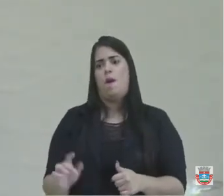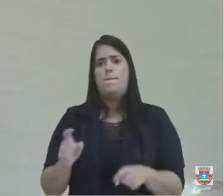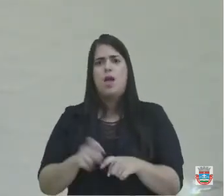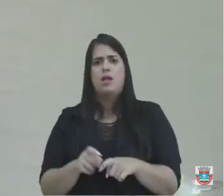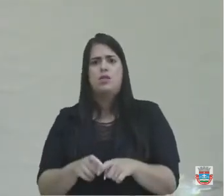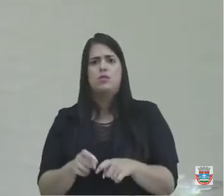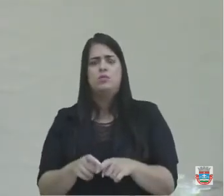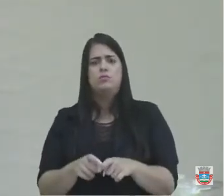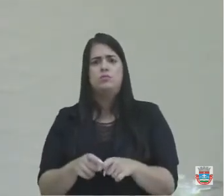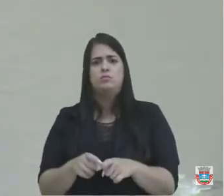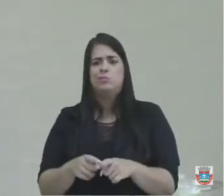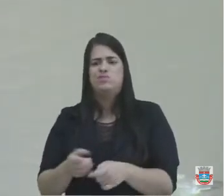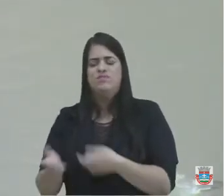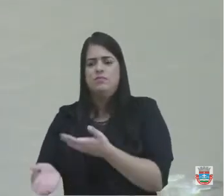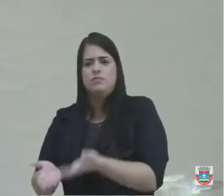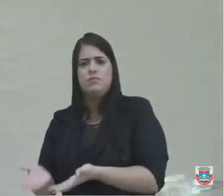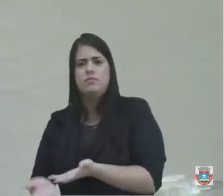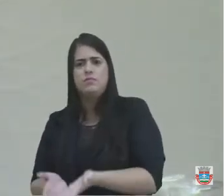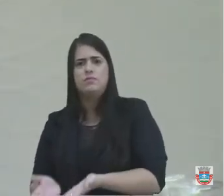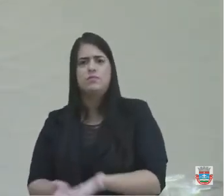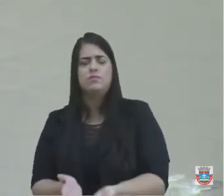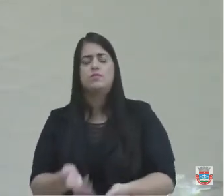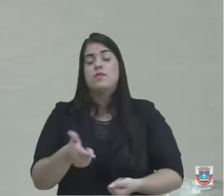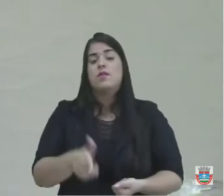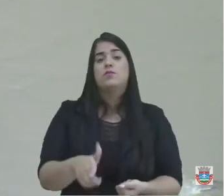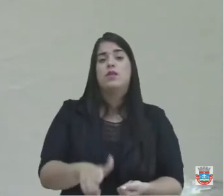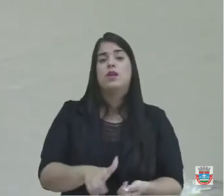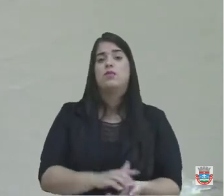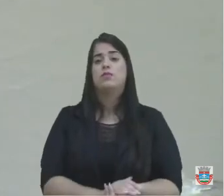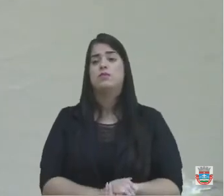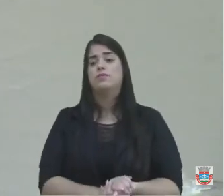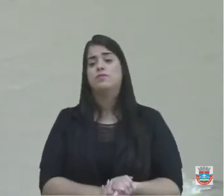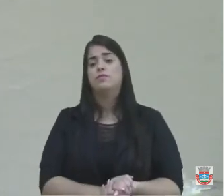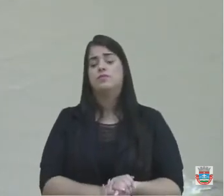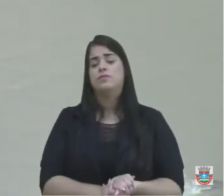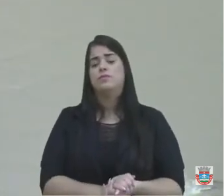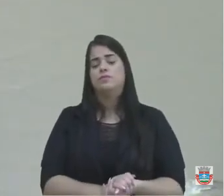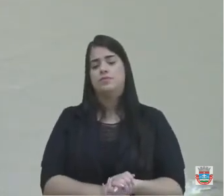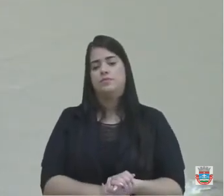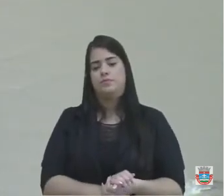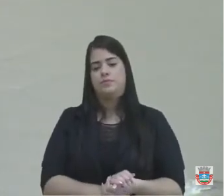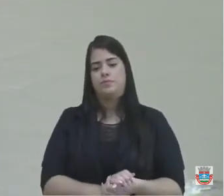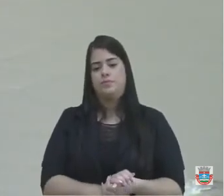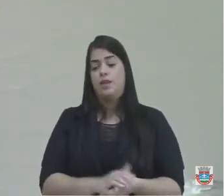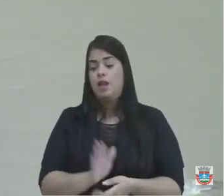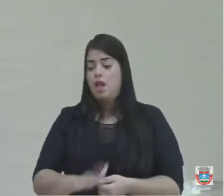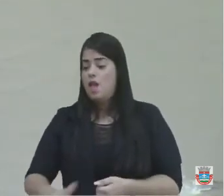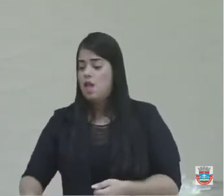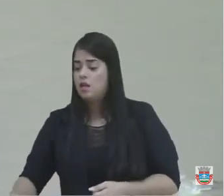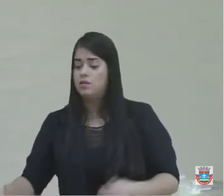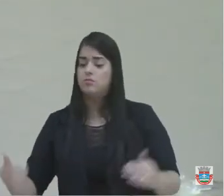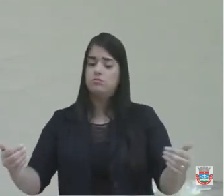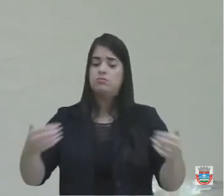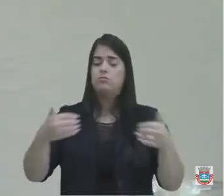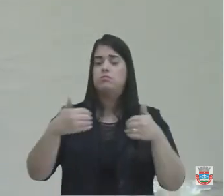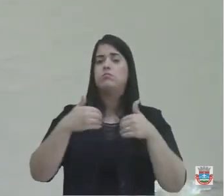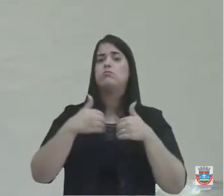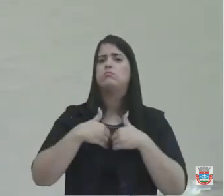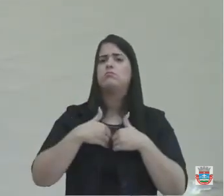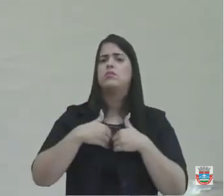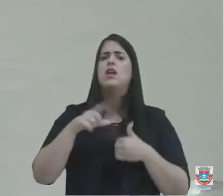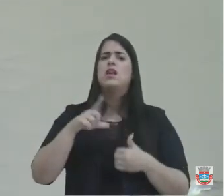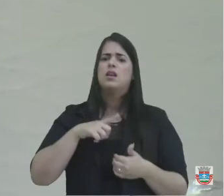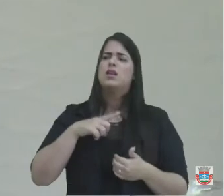que ele falou ainda não teve os atendimentos com as crianças autistas que